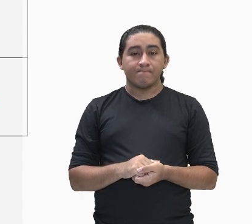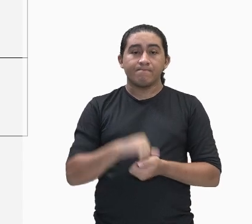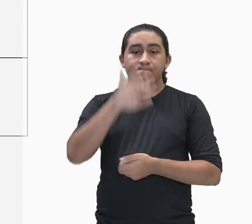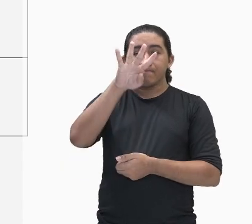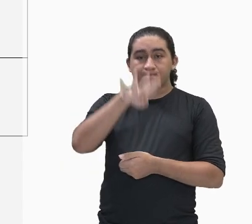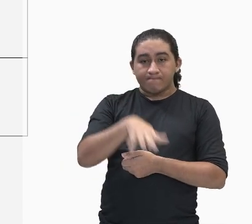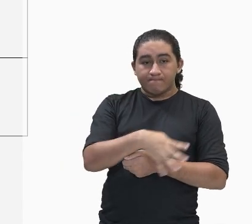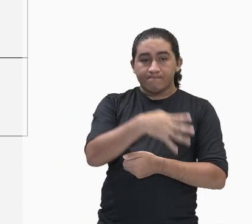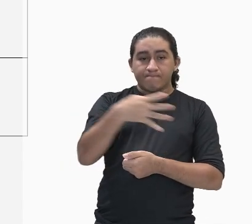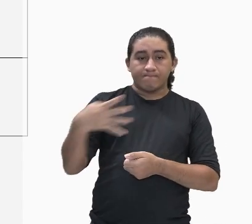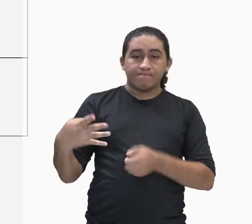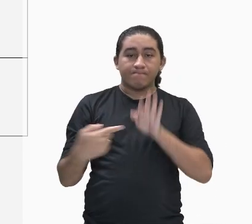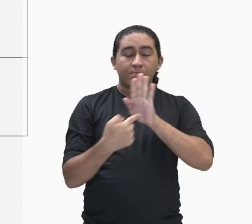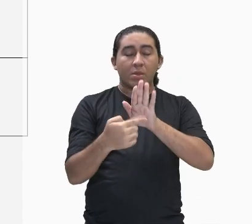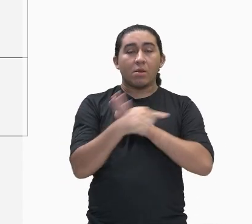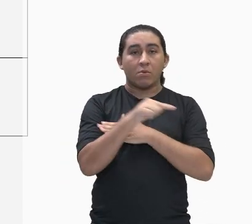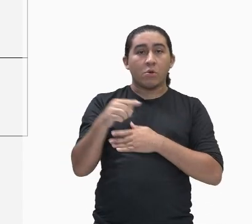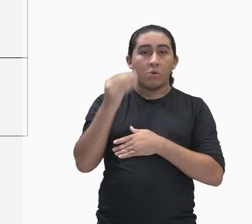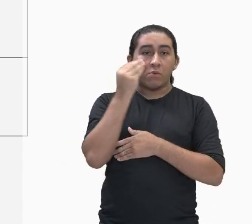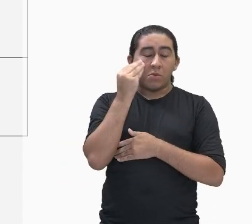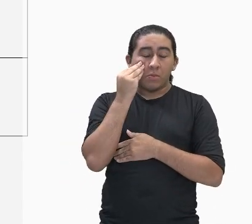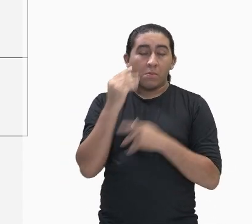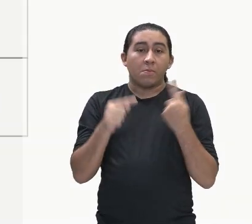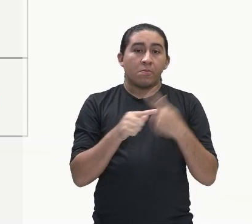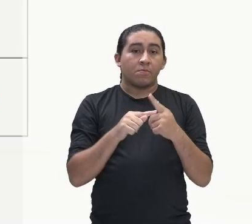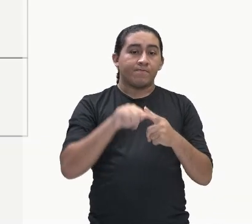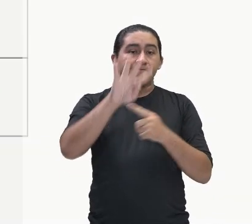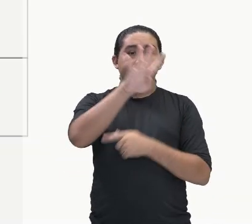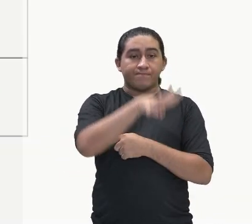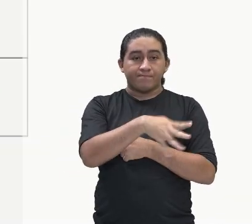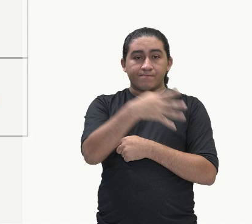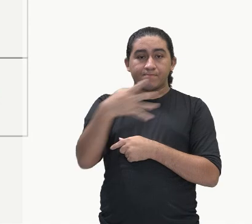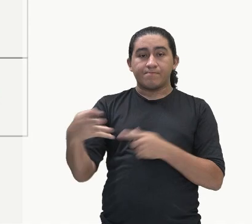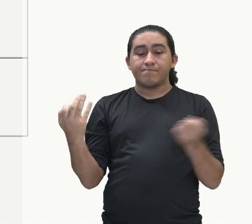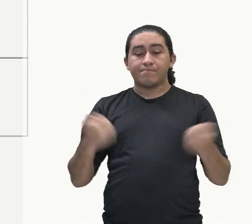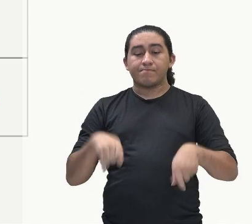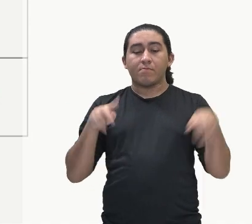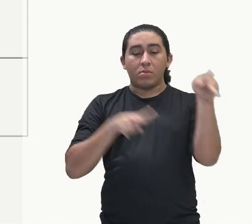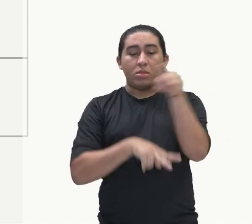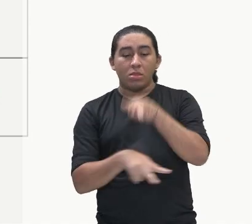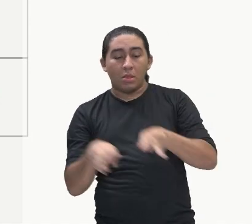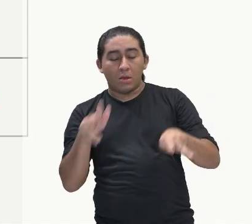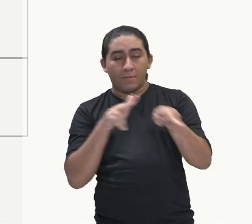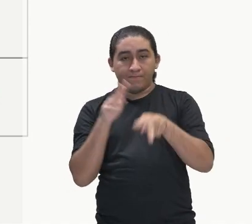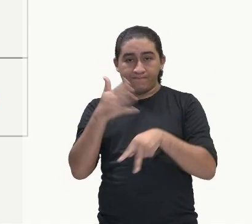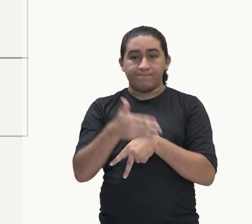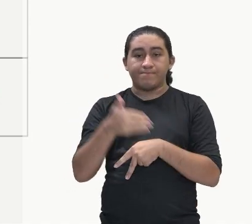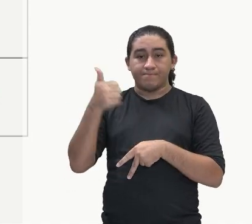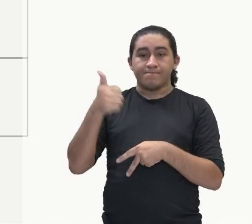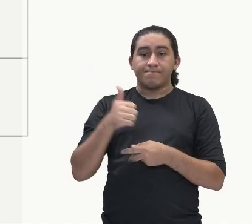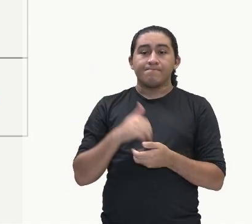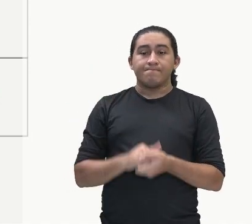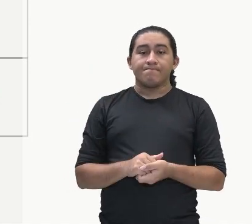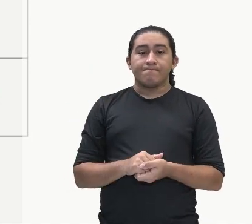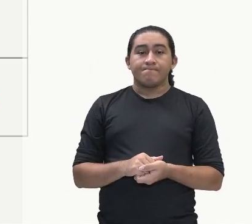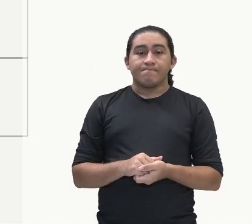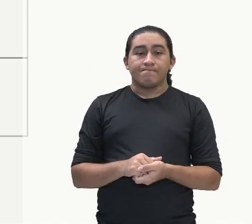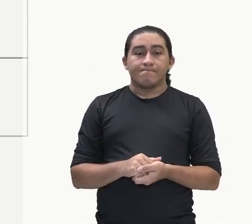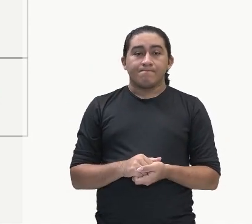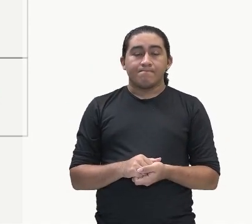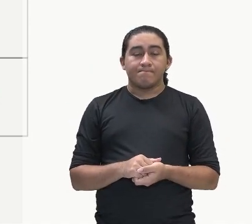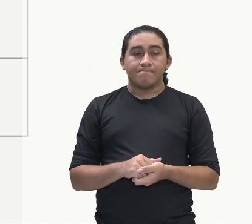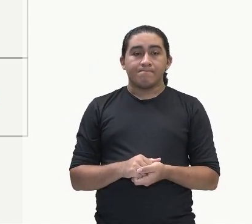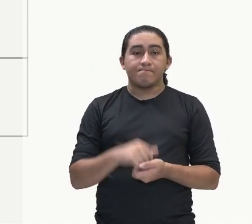quadro, vou mostrar para vocês, porque num quadro dá para visualizar melhor, né? Nós temos